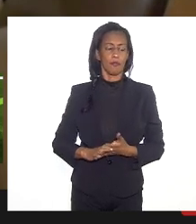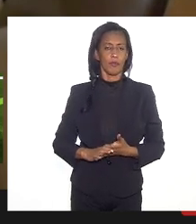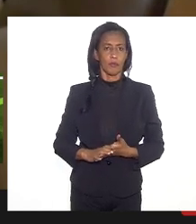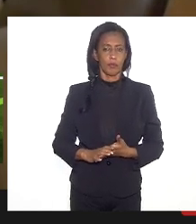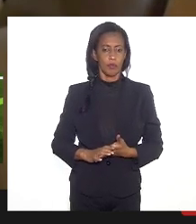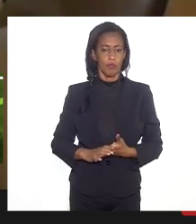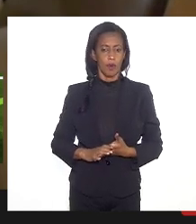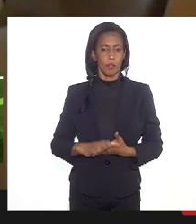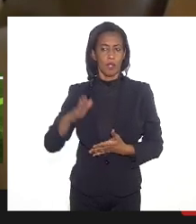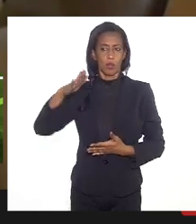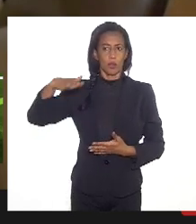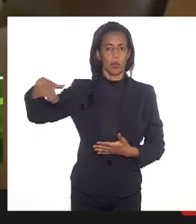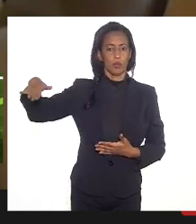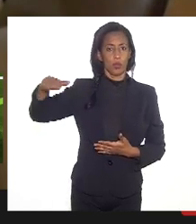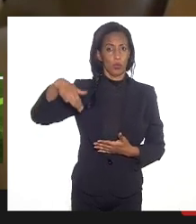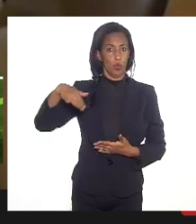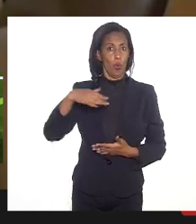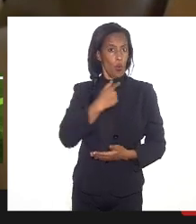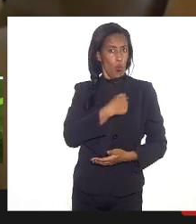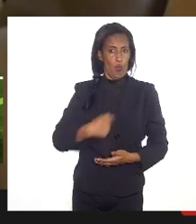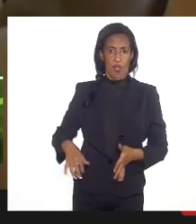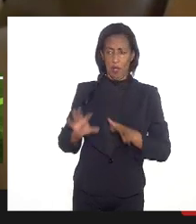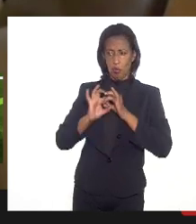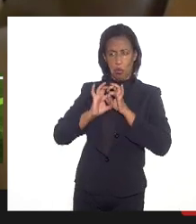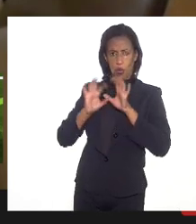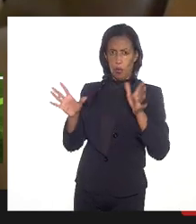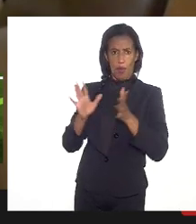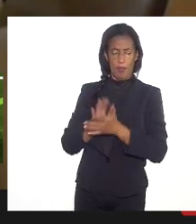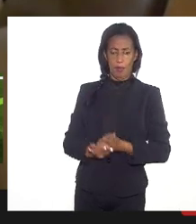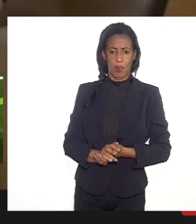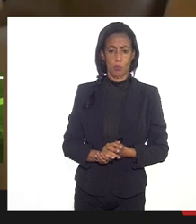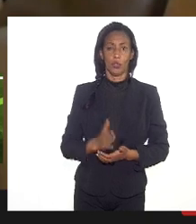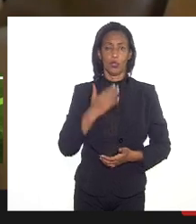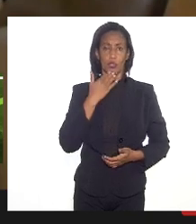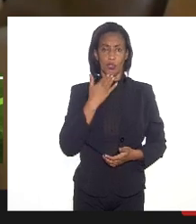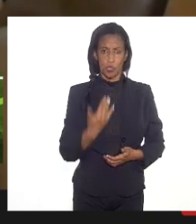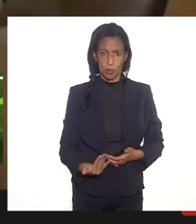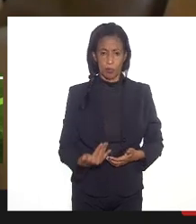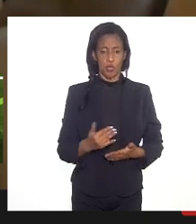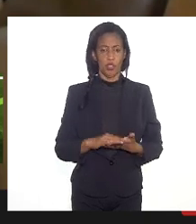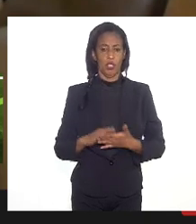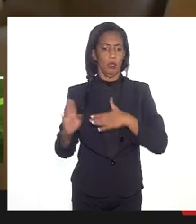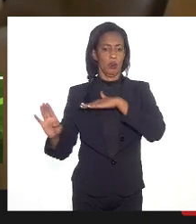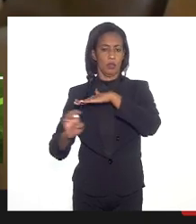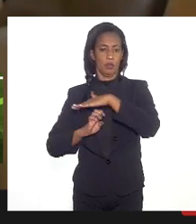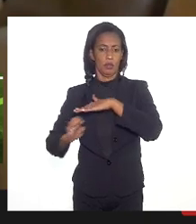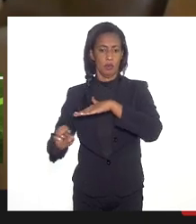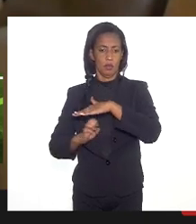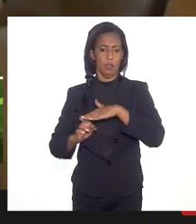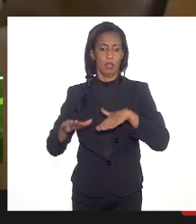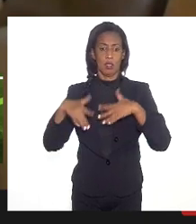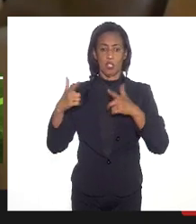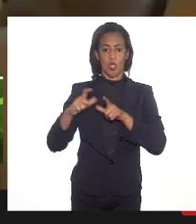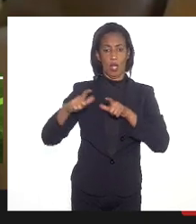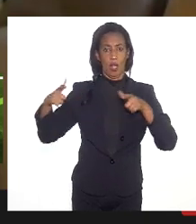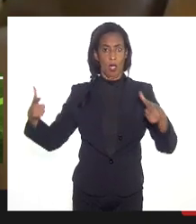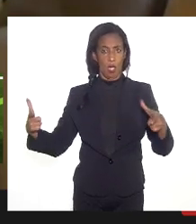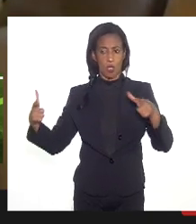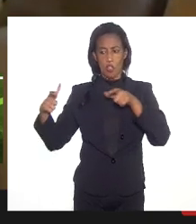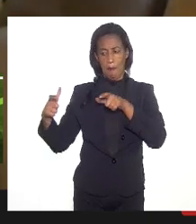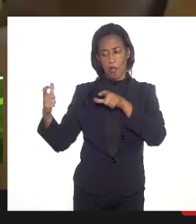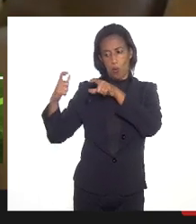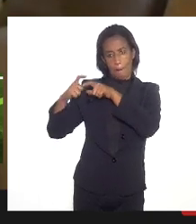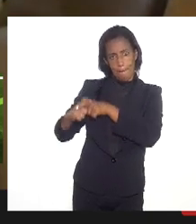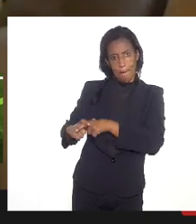governador não abre mão de solicitar às empresas, sejam elas grandes, médias ou